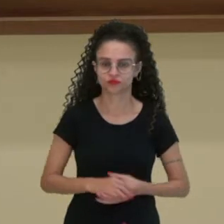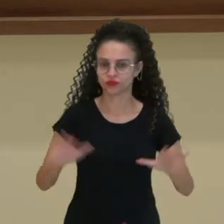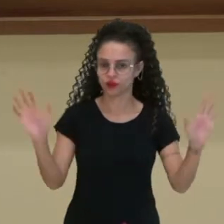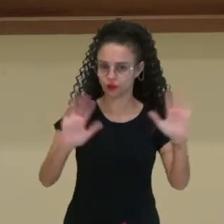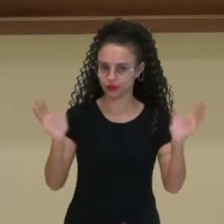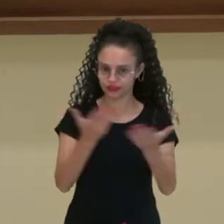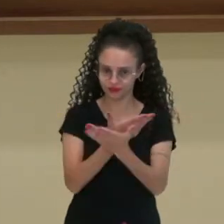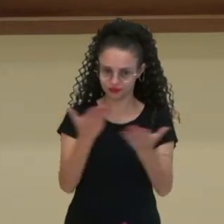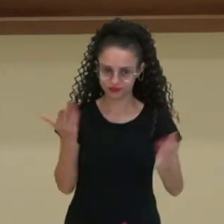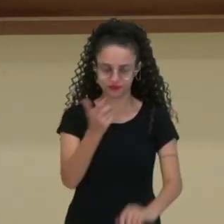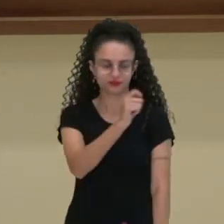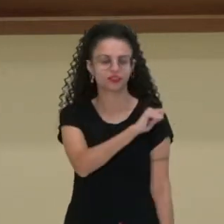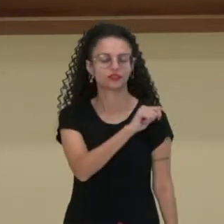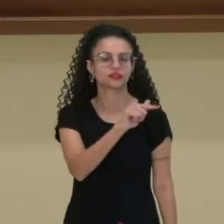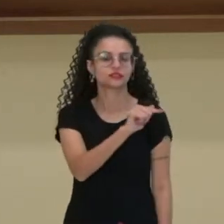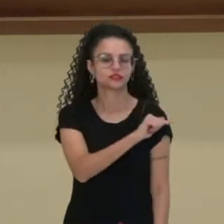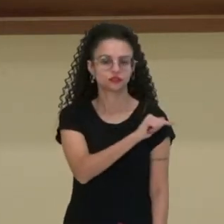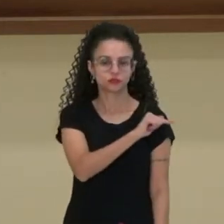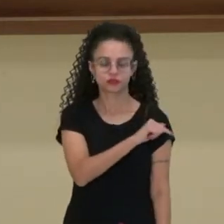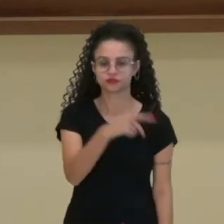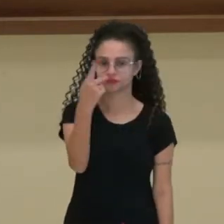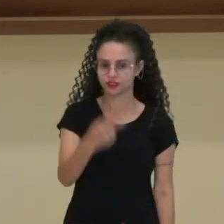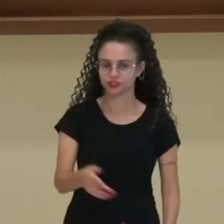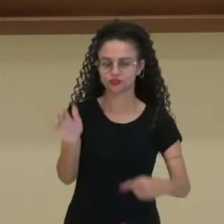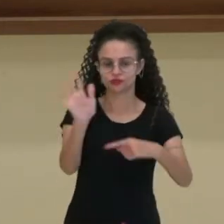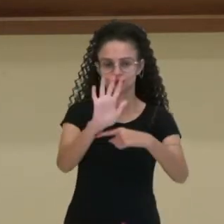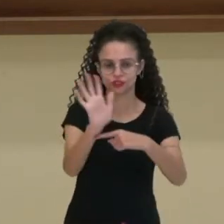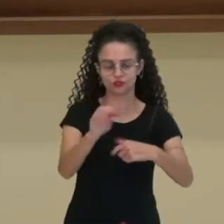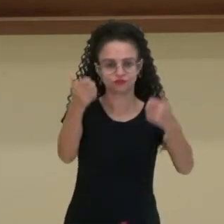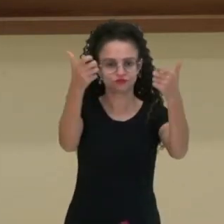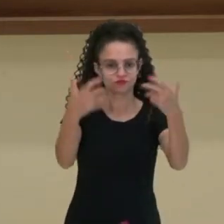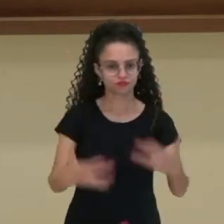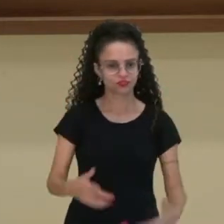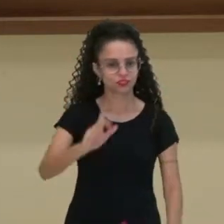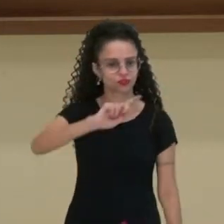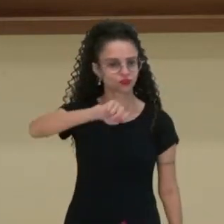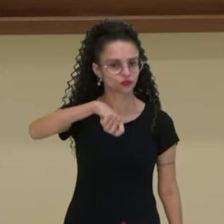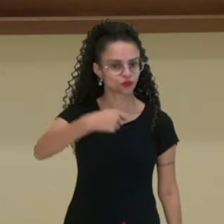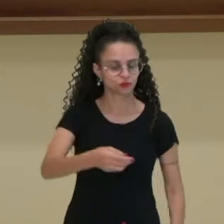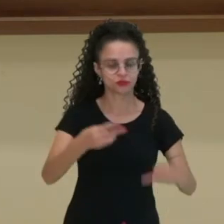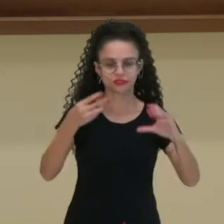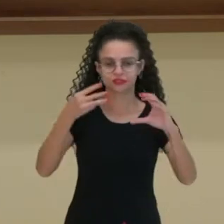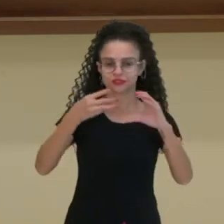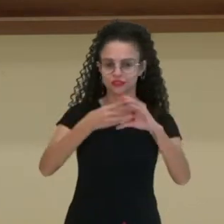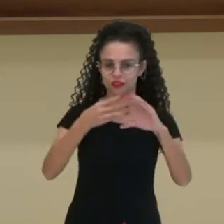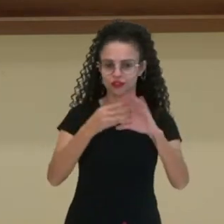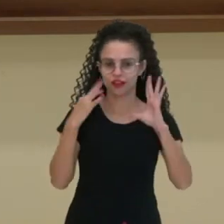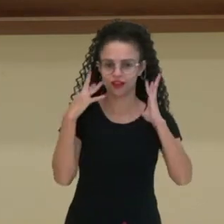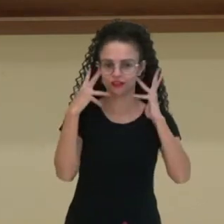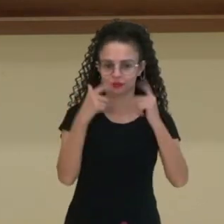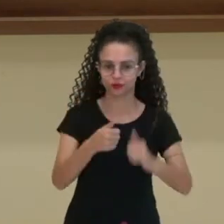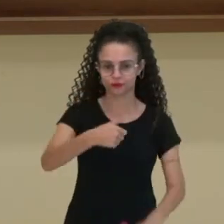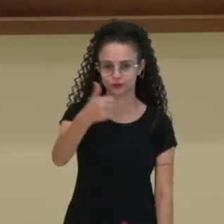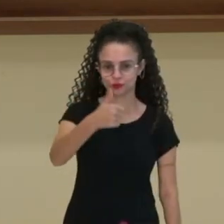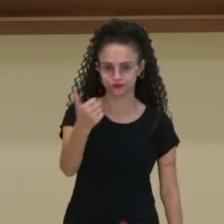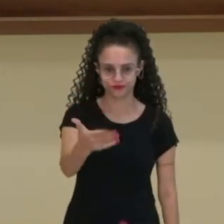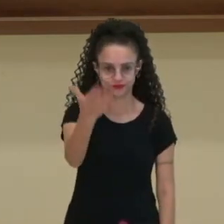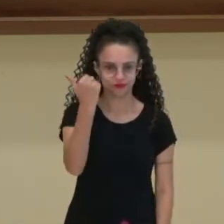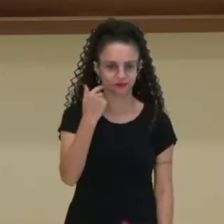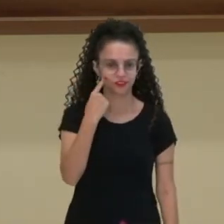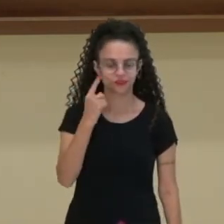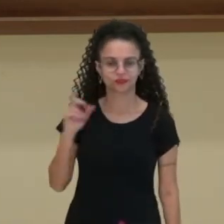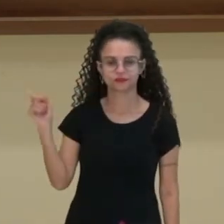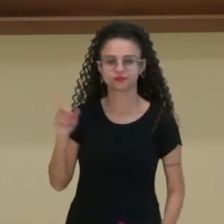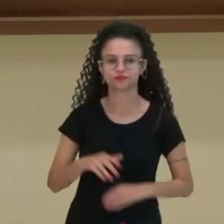Olá, estudantes do 7º ano! Neste vídeo nós vamos falar sobre célula animal 1. Bora lá conferir